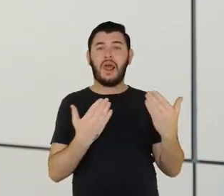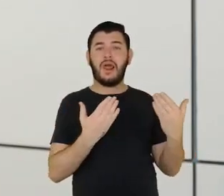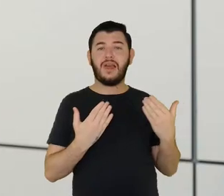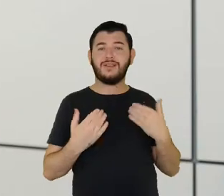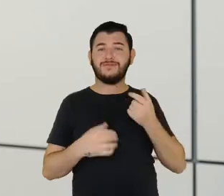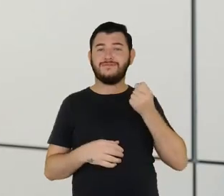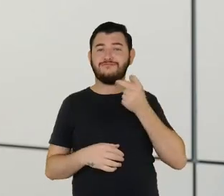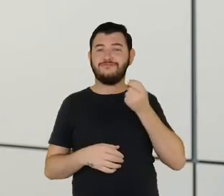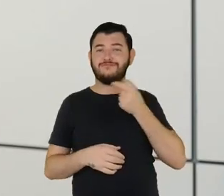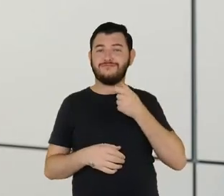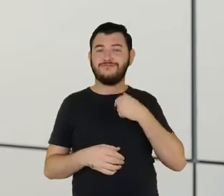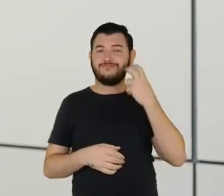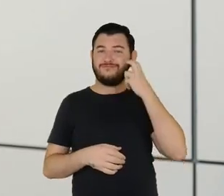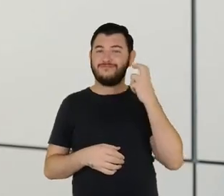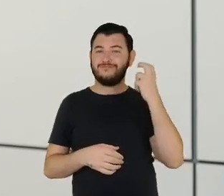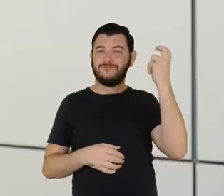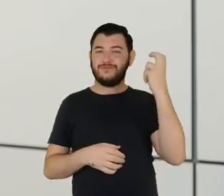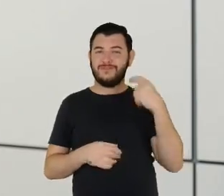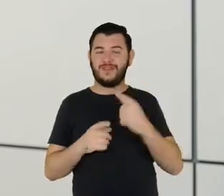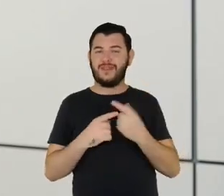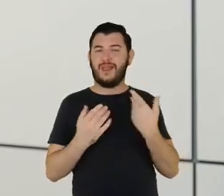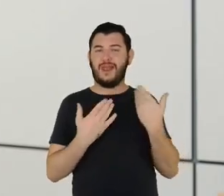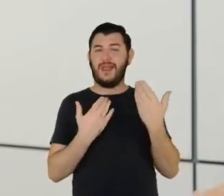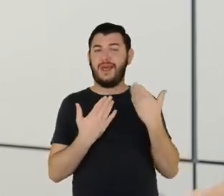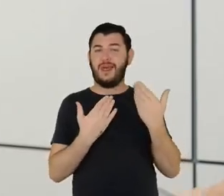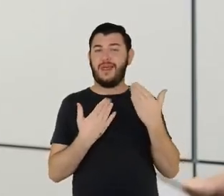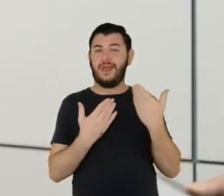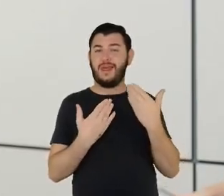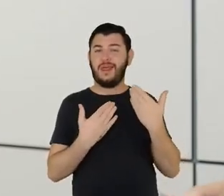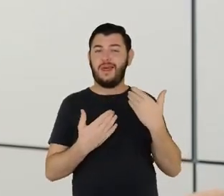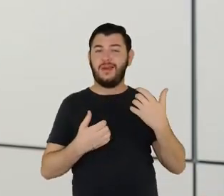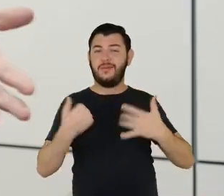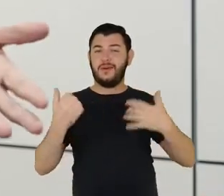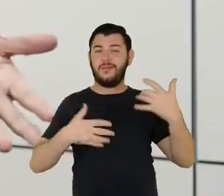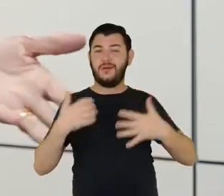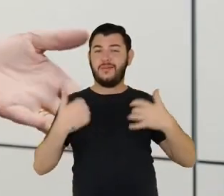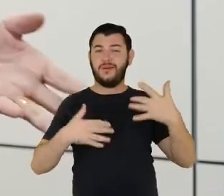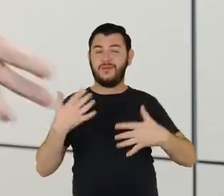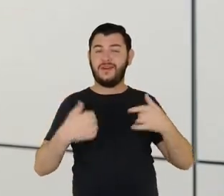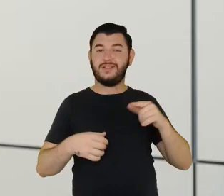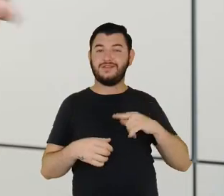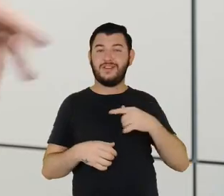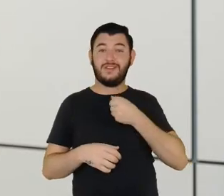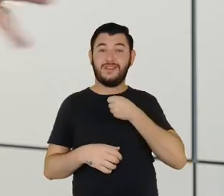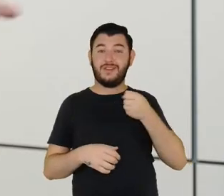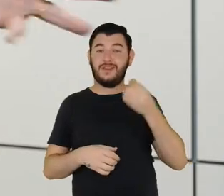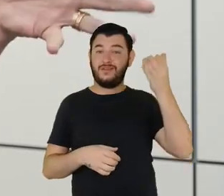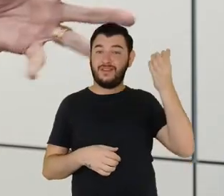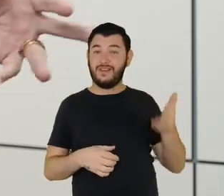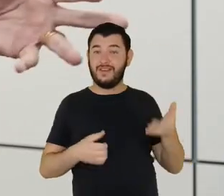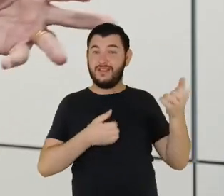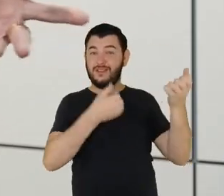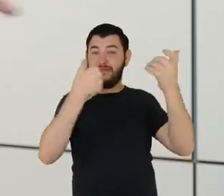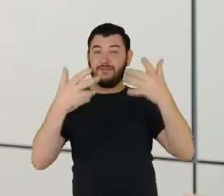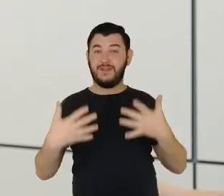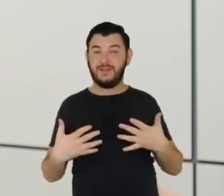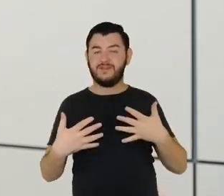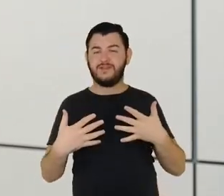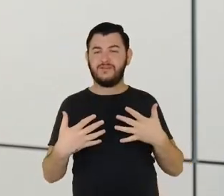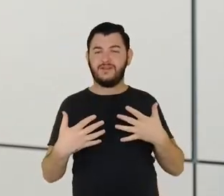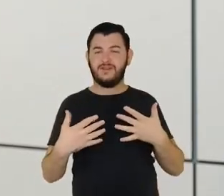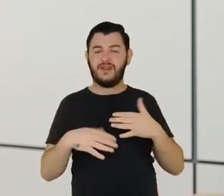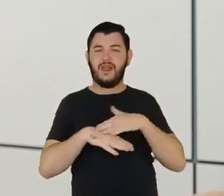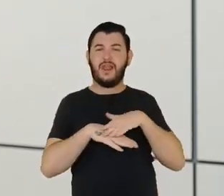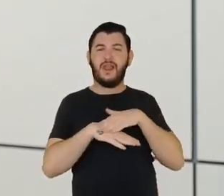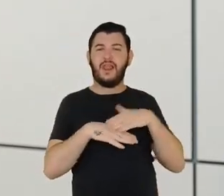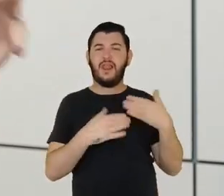deu uma entrevista outro dia que botaram no ar, que ela contando que ela fala mais do que a mãe e o pai juntos, que ela fala o tempo